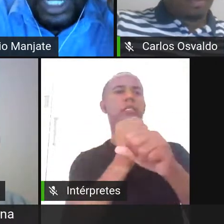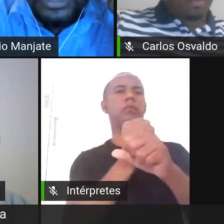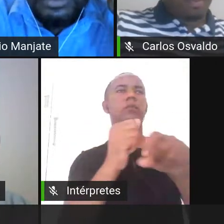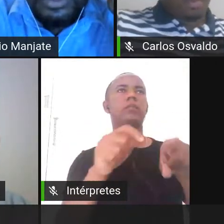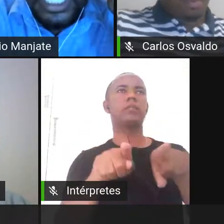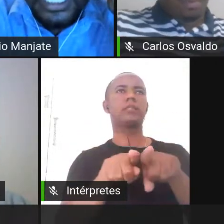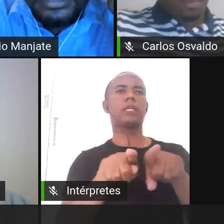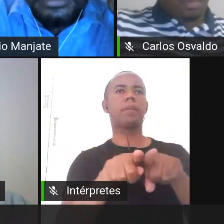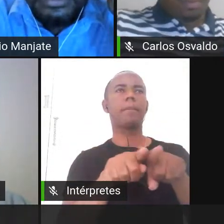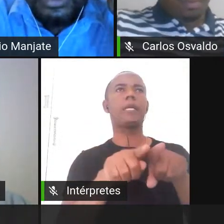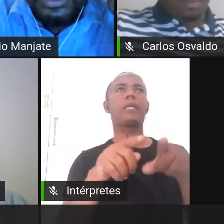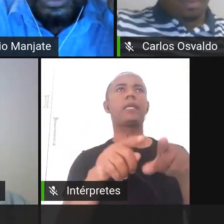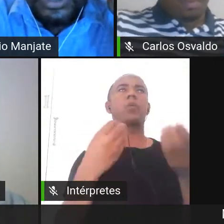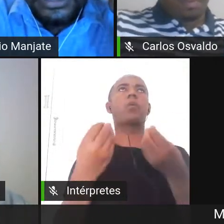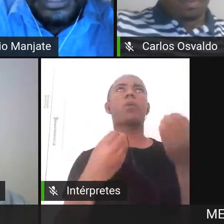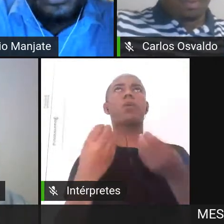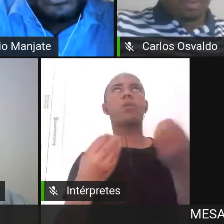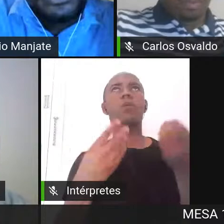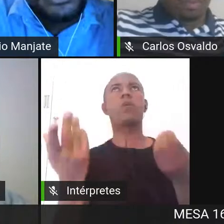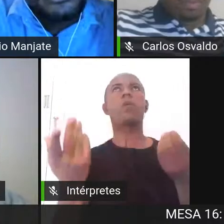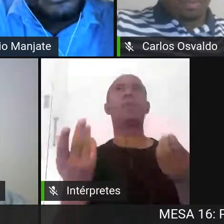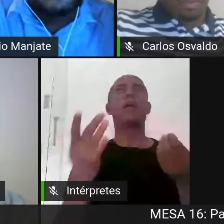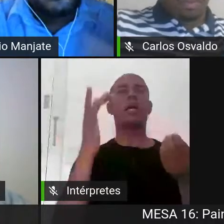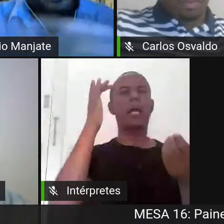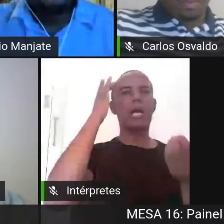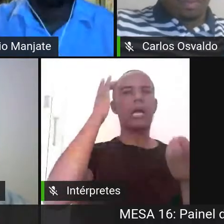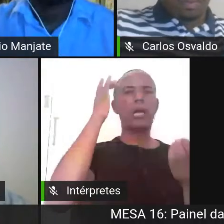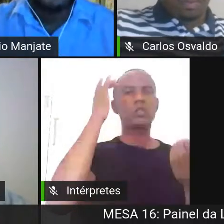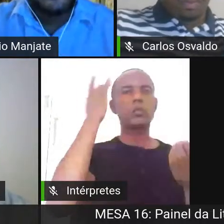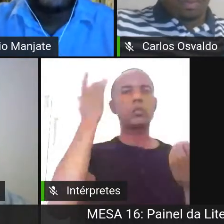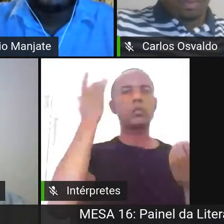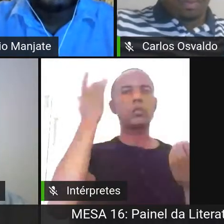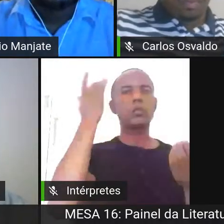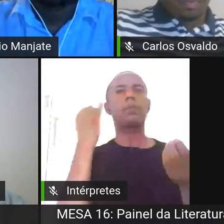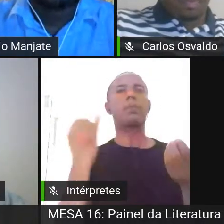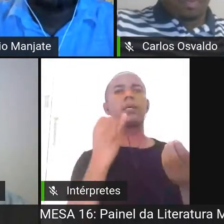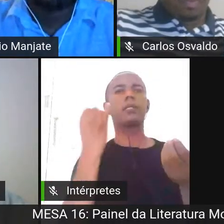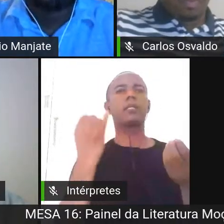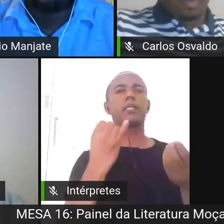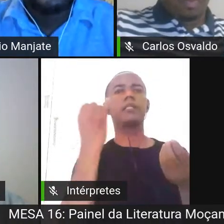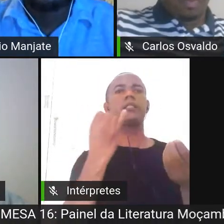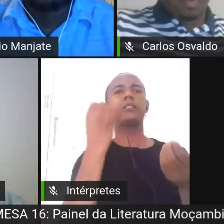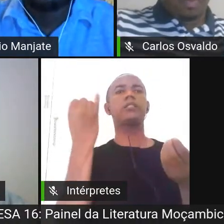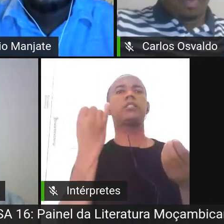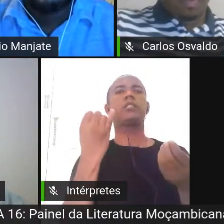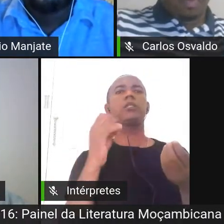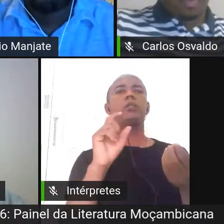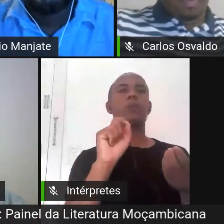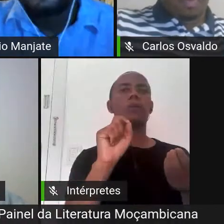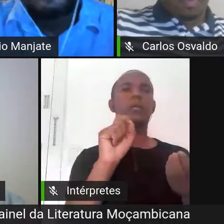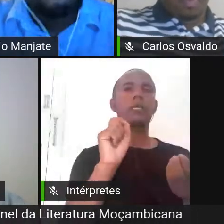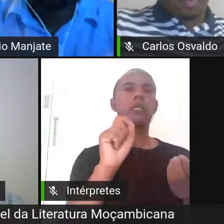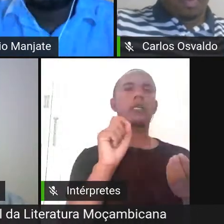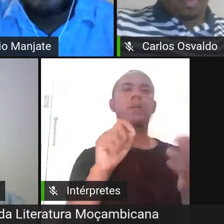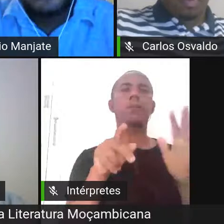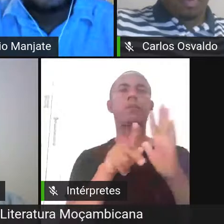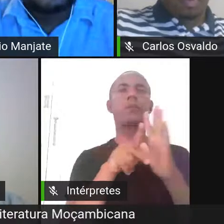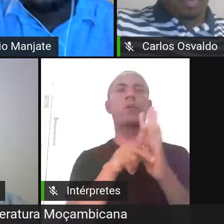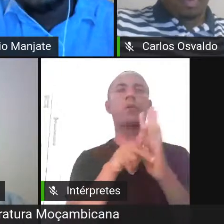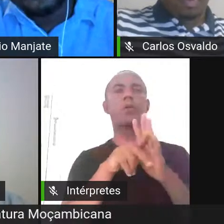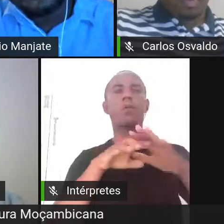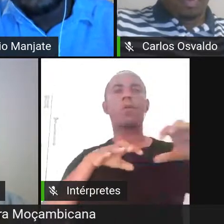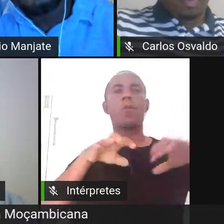O que eu acho importante, o que julgo necessário, se calhar, é conjugar esses dois movimentos. O movimento